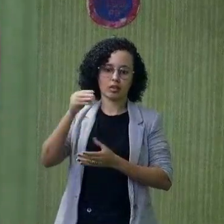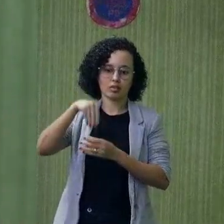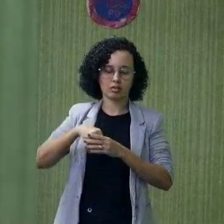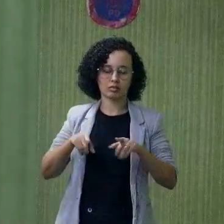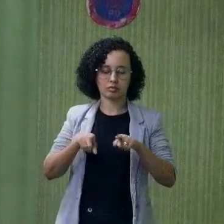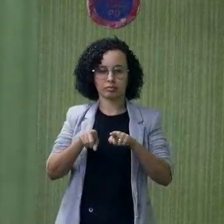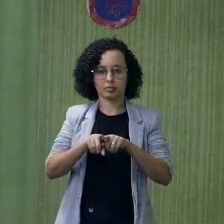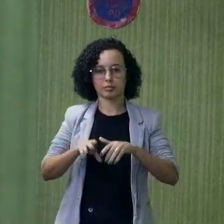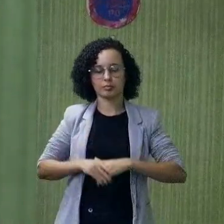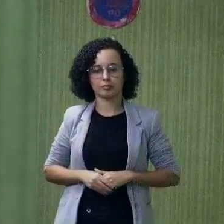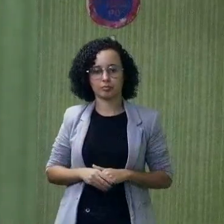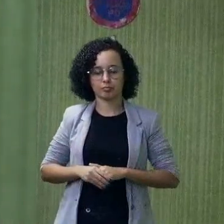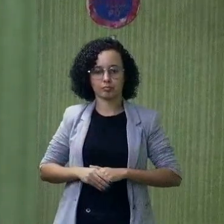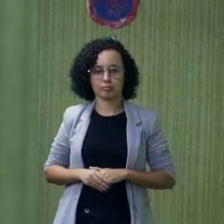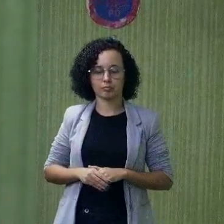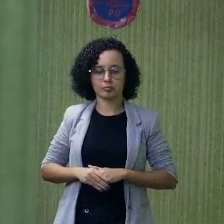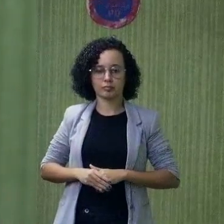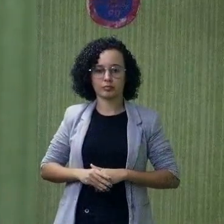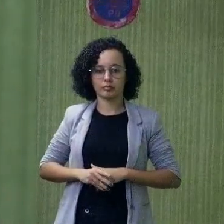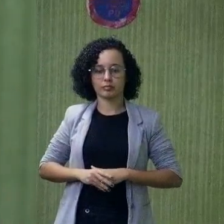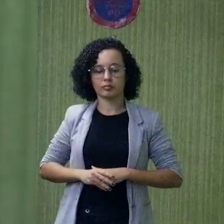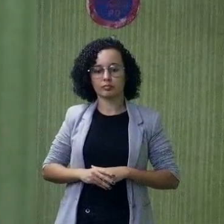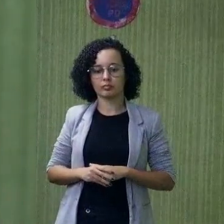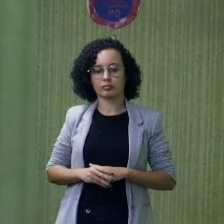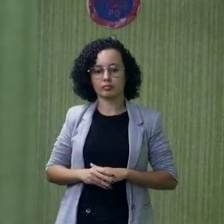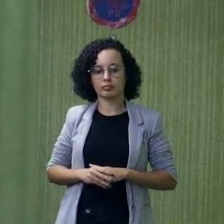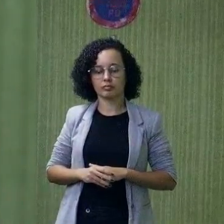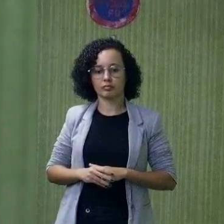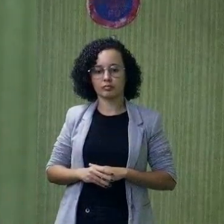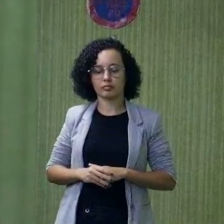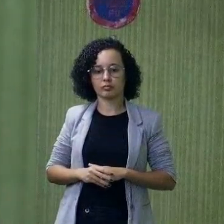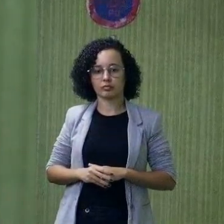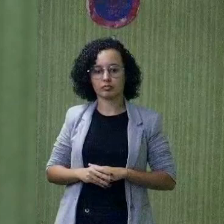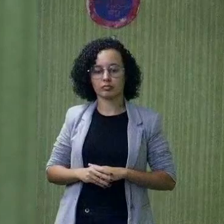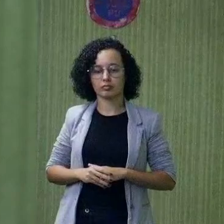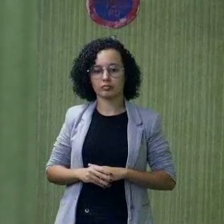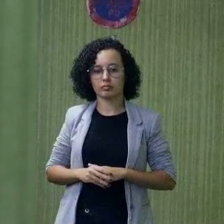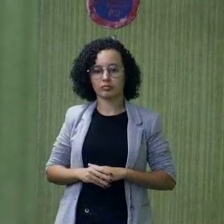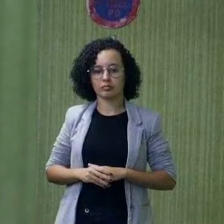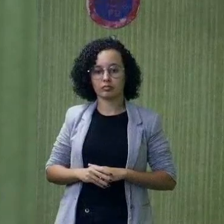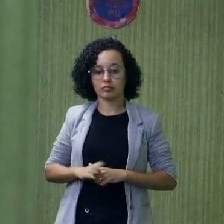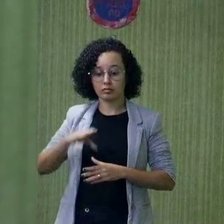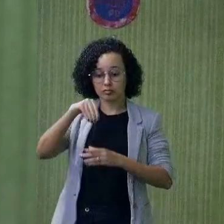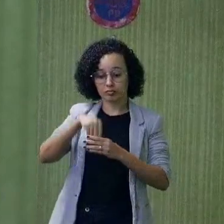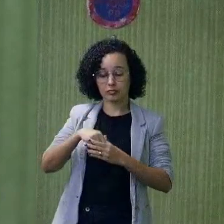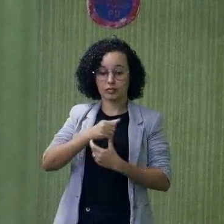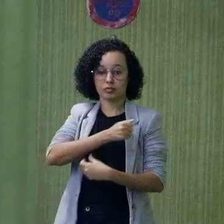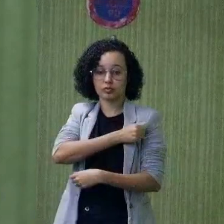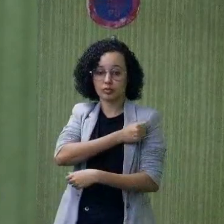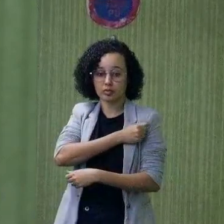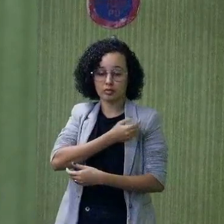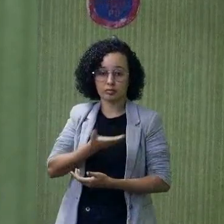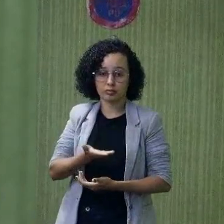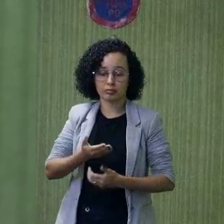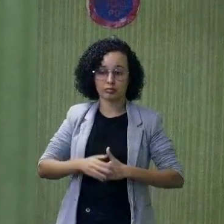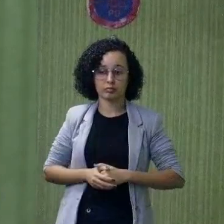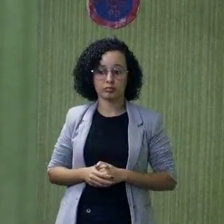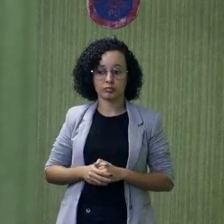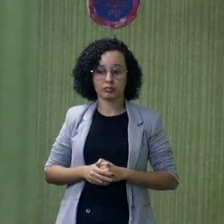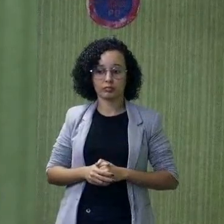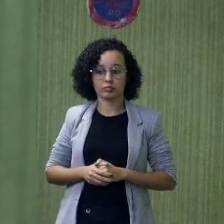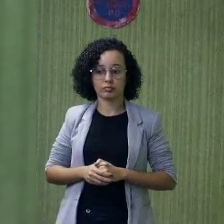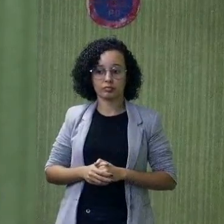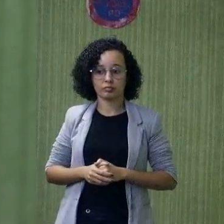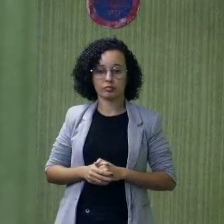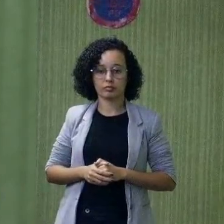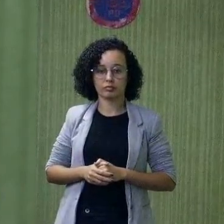alojamentos temporários onde estavam os nossos alunos então foram